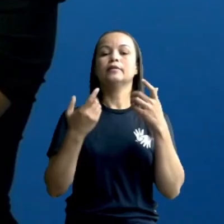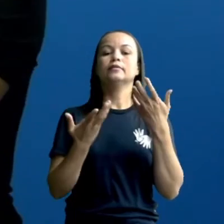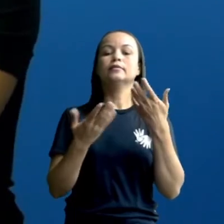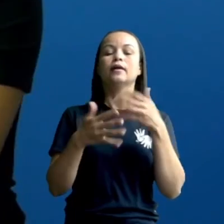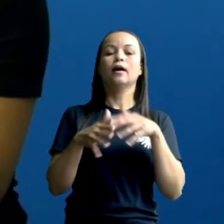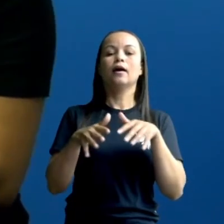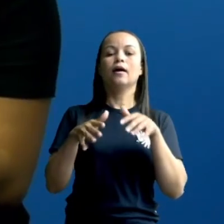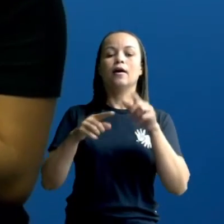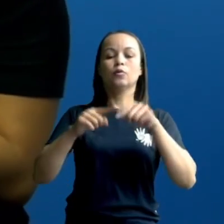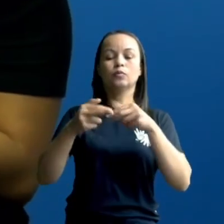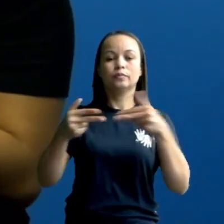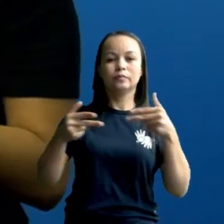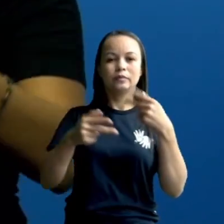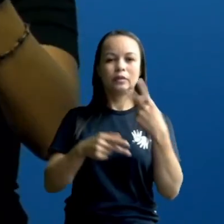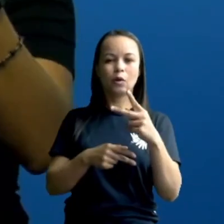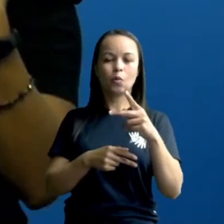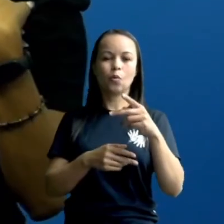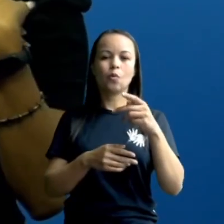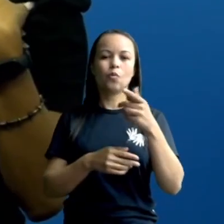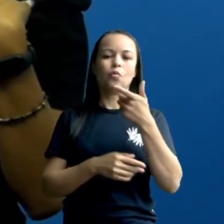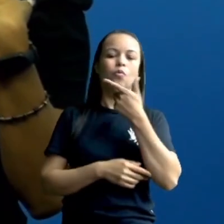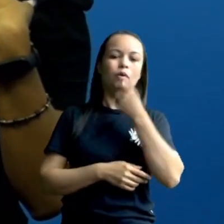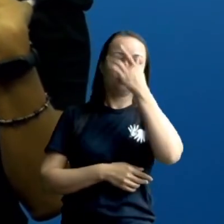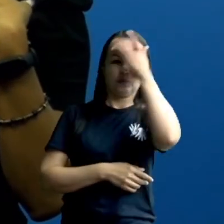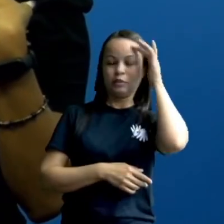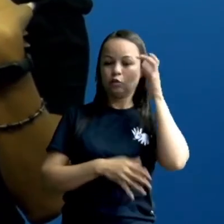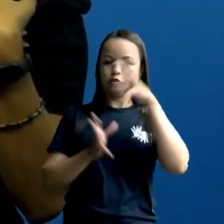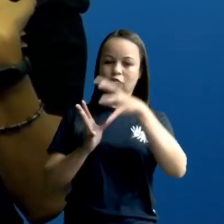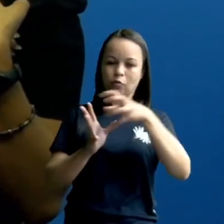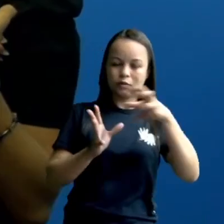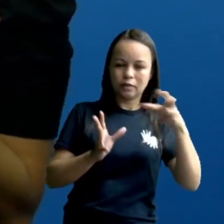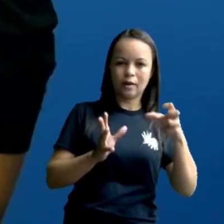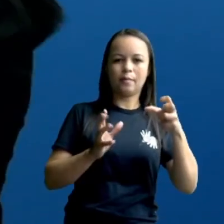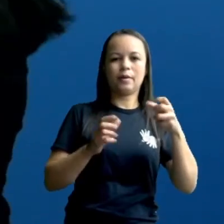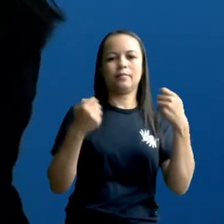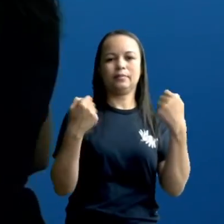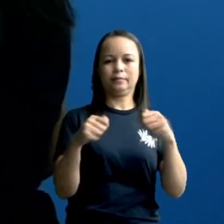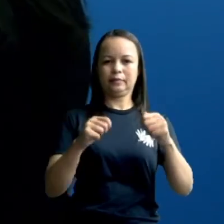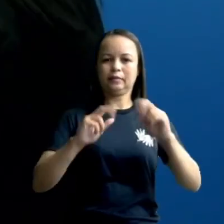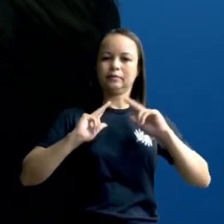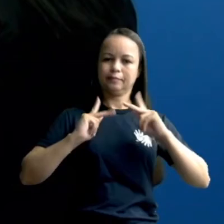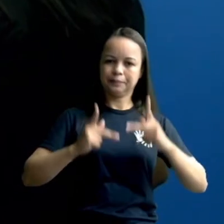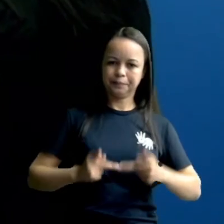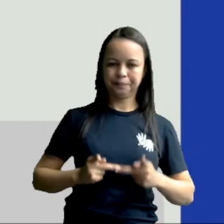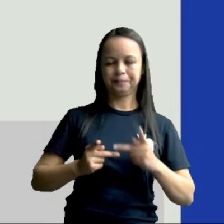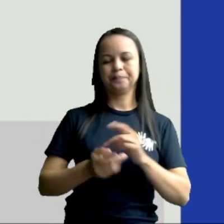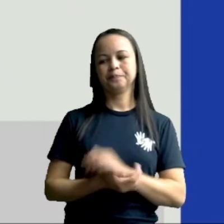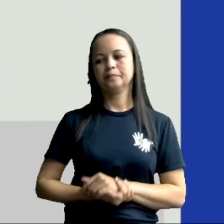e vai transformar esse recurso para atender a nossa necessidade humana, certo?